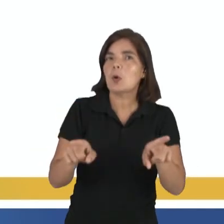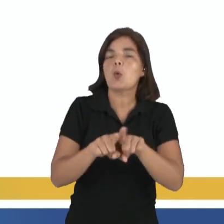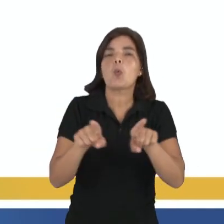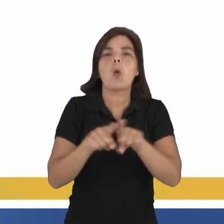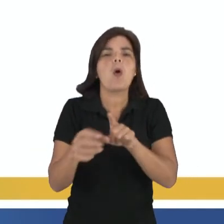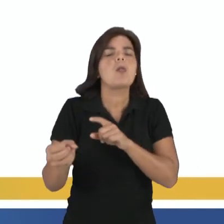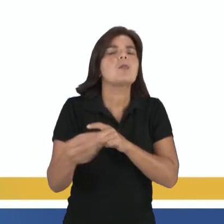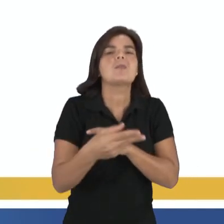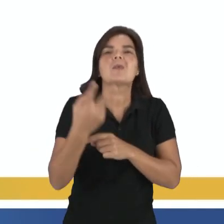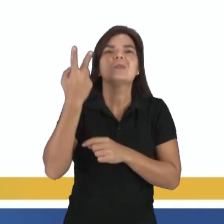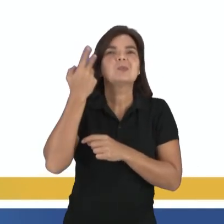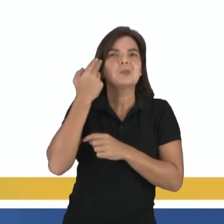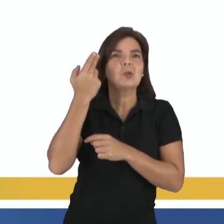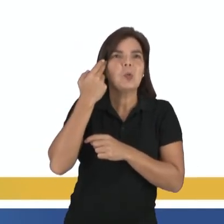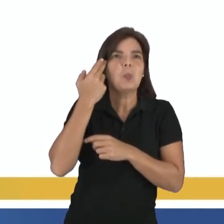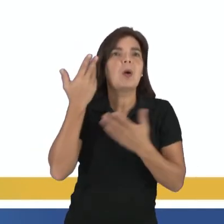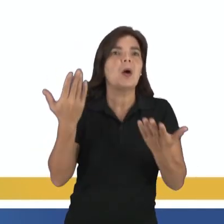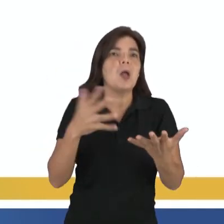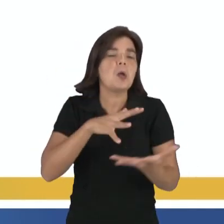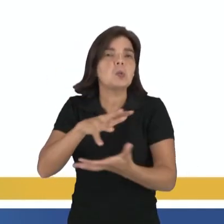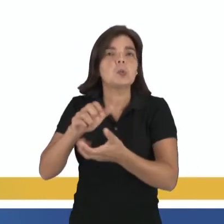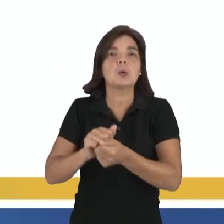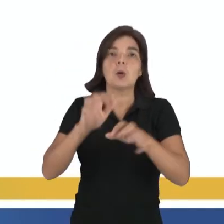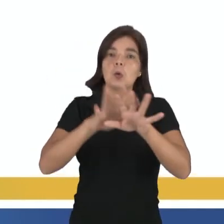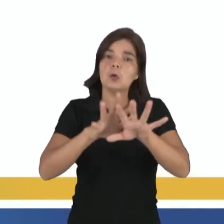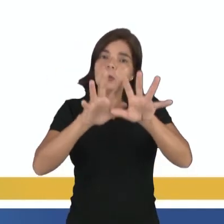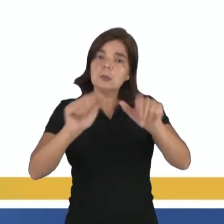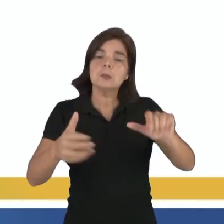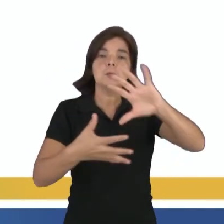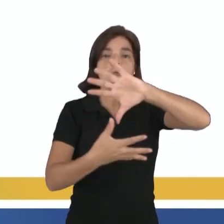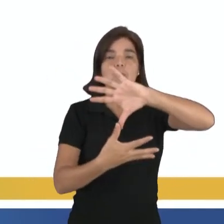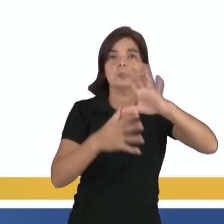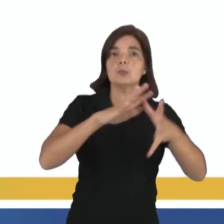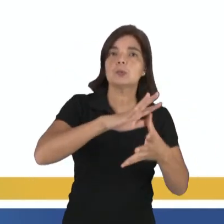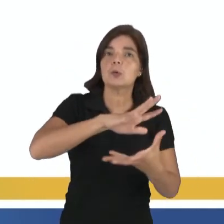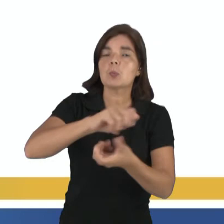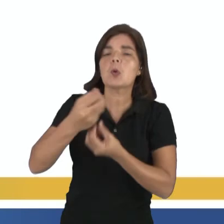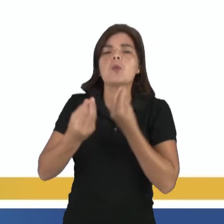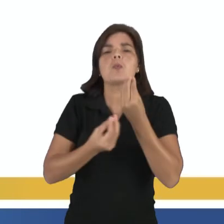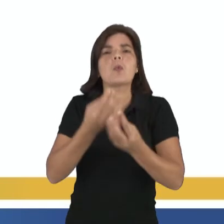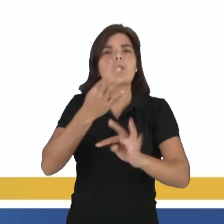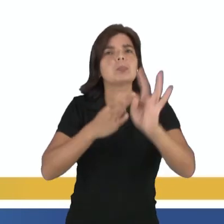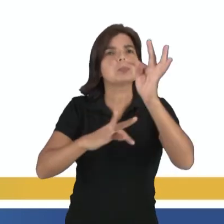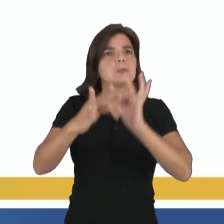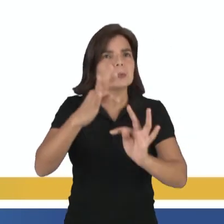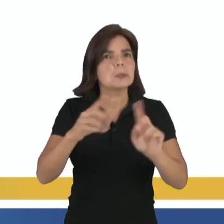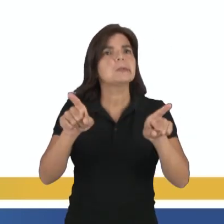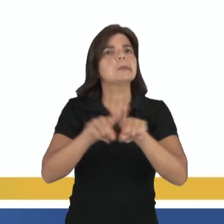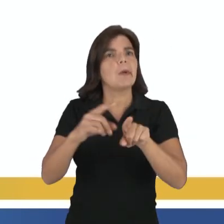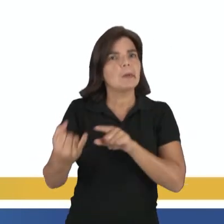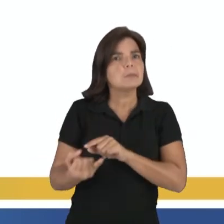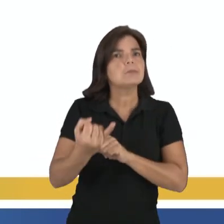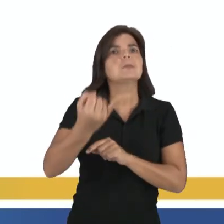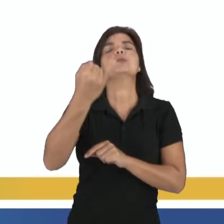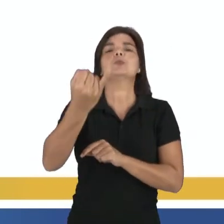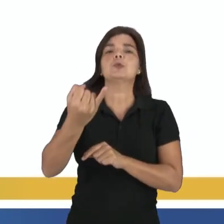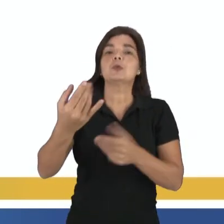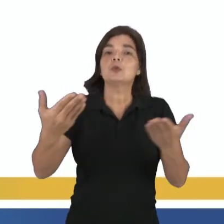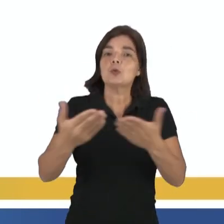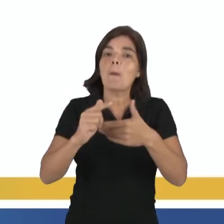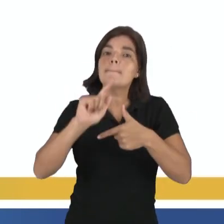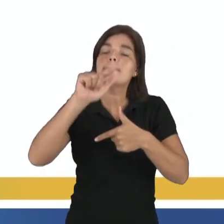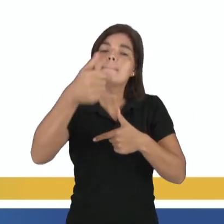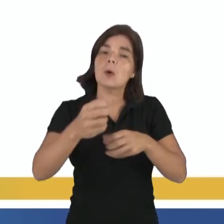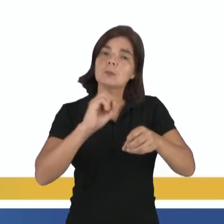qual será o novo normal em um mundo curado de uma pandemia e como a tecnologia será um importante fator nos